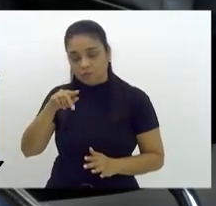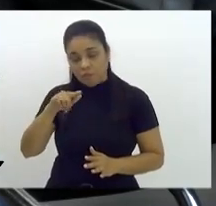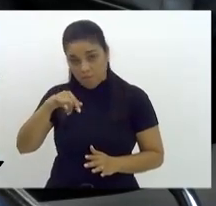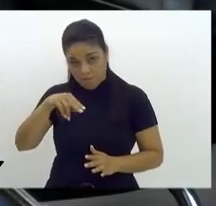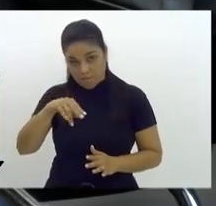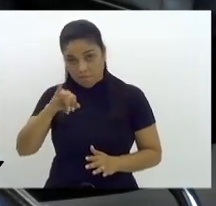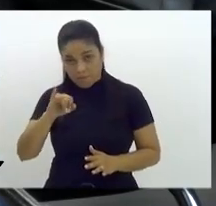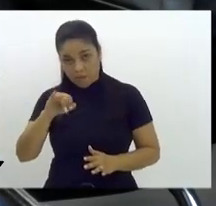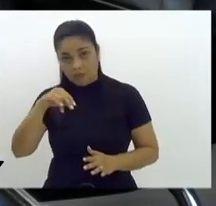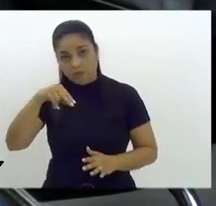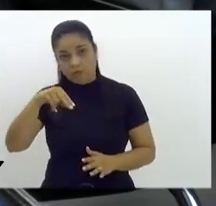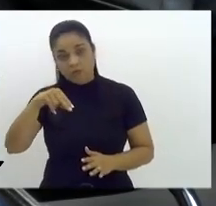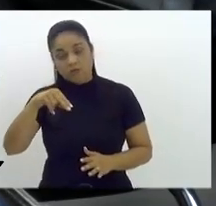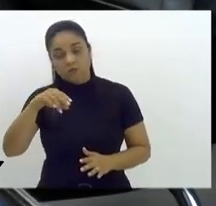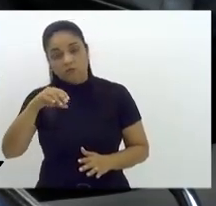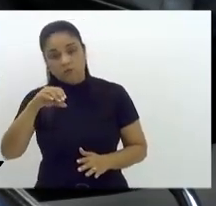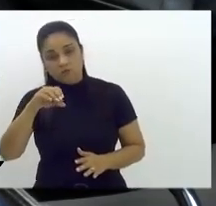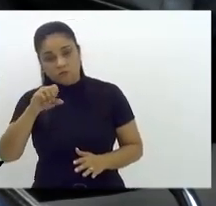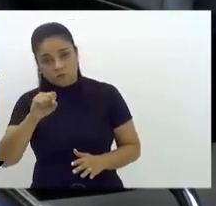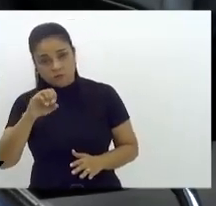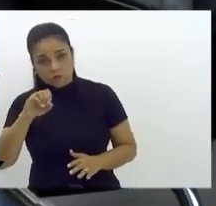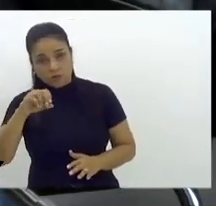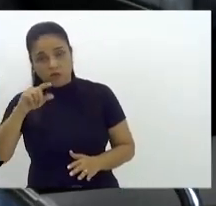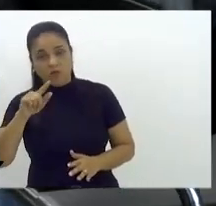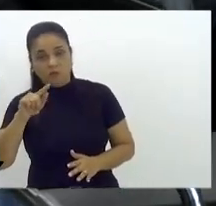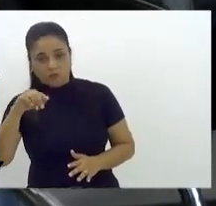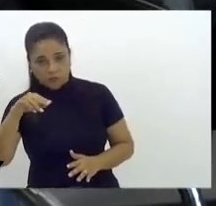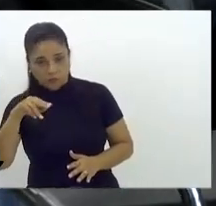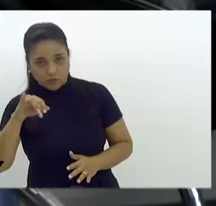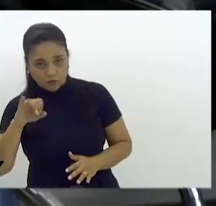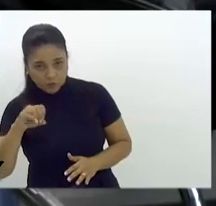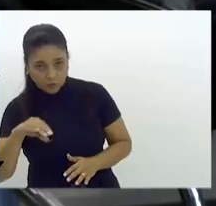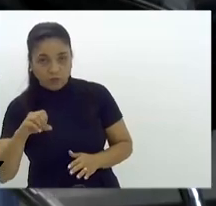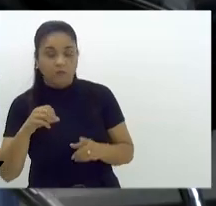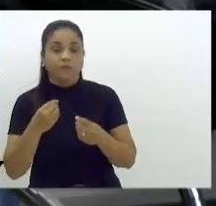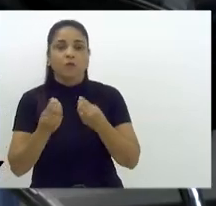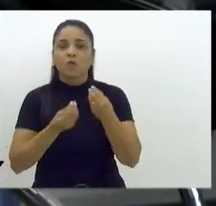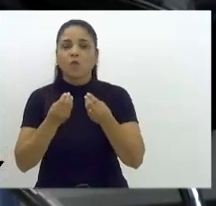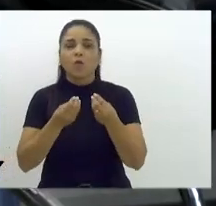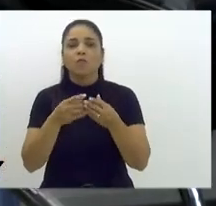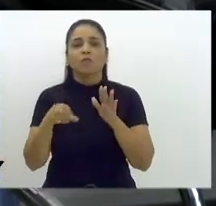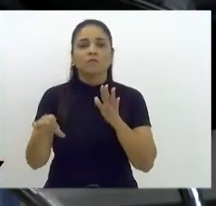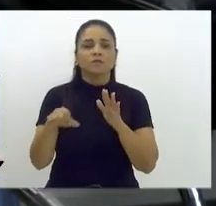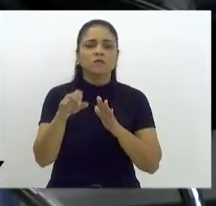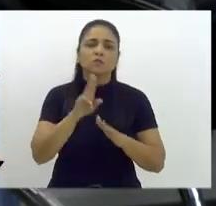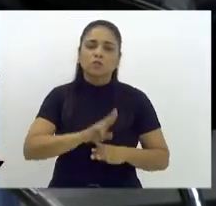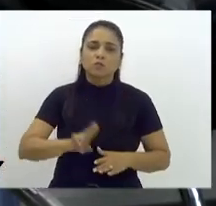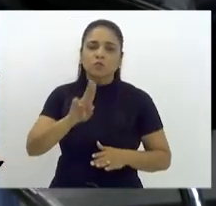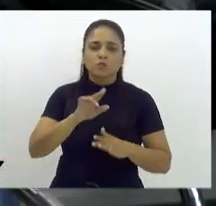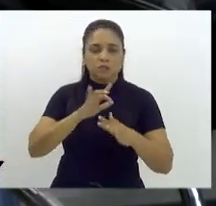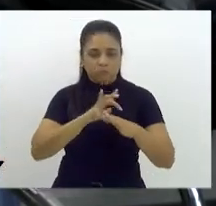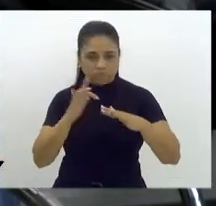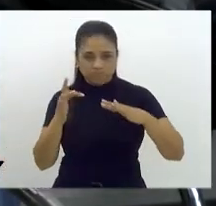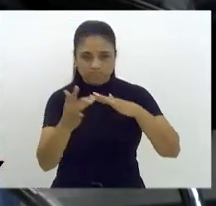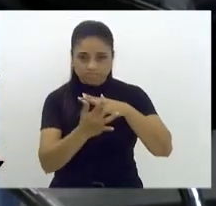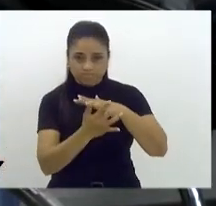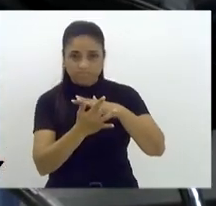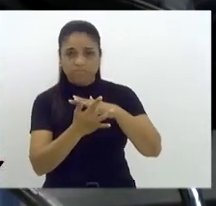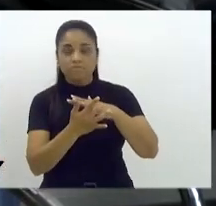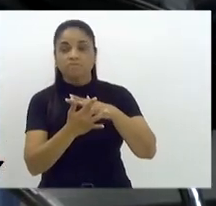tem uma vítima é colocada nos últimos meses para quem é o usuário das redes sociais viu